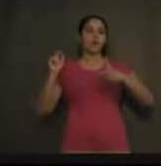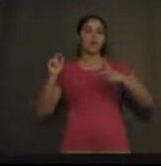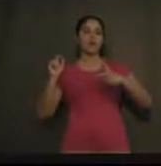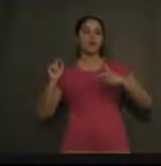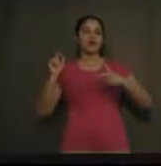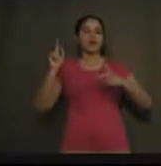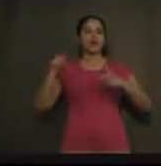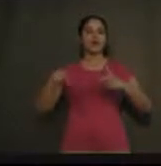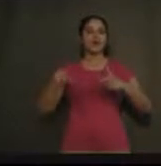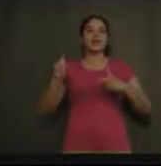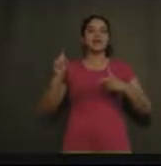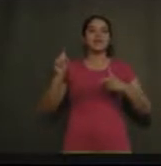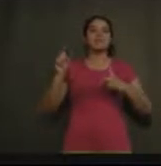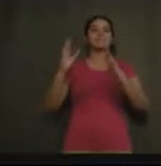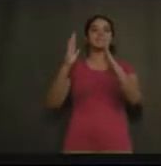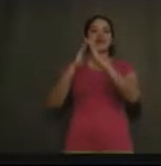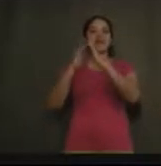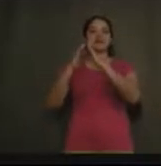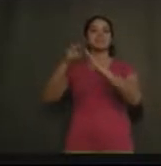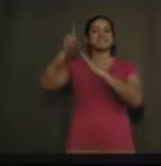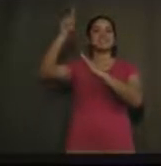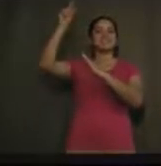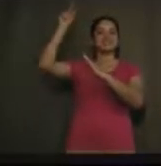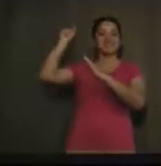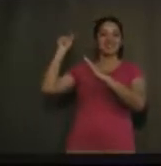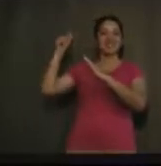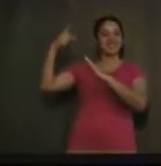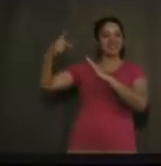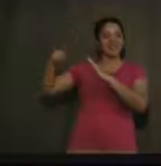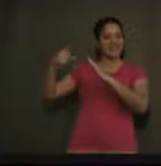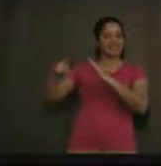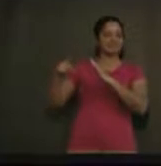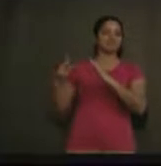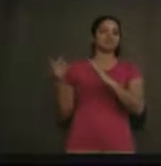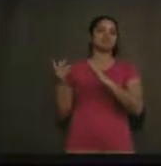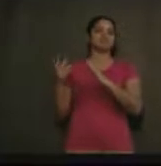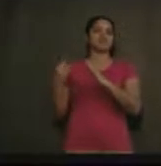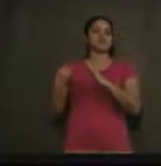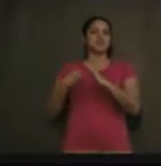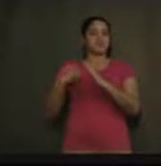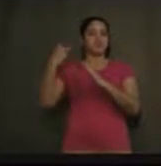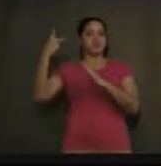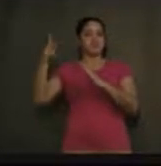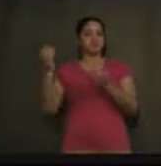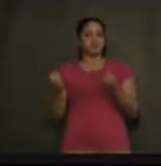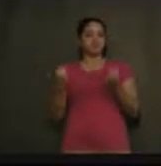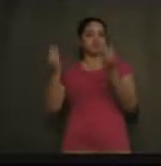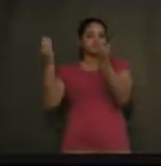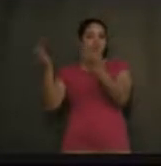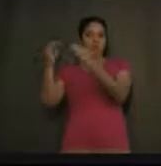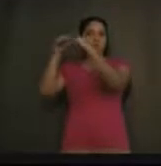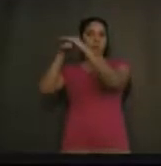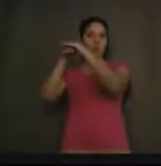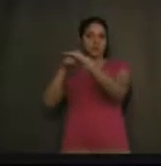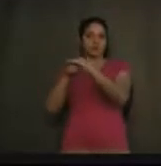antiga casa do próprio Mittag-Leffler, uma casa comprada pelo sogro e onde ele viveu com a esposa.